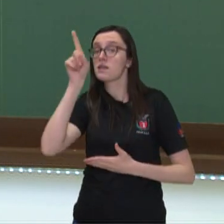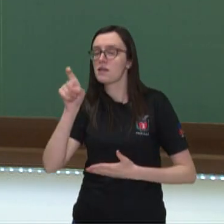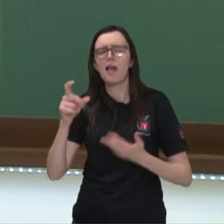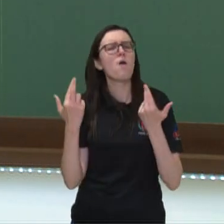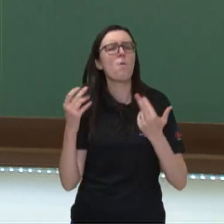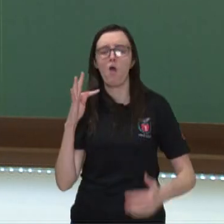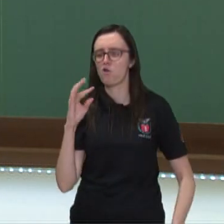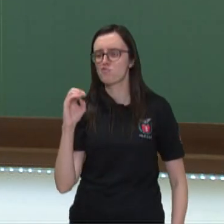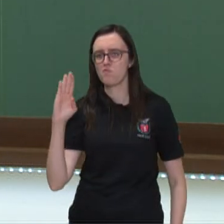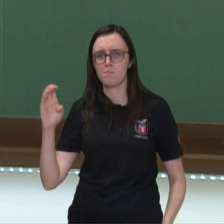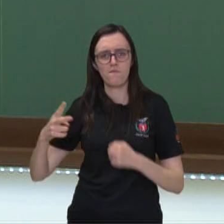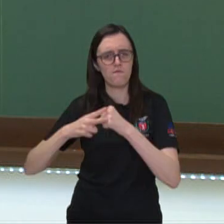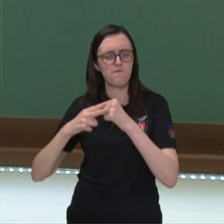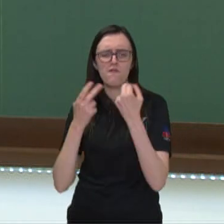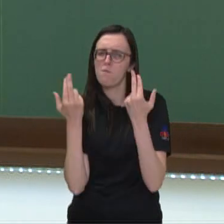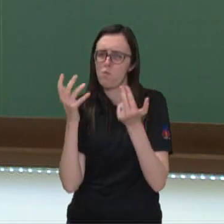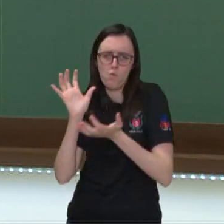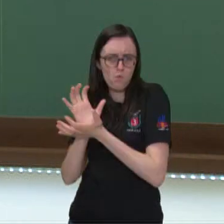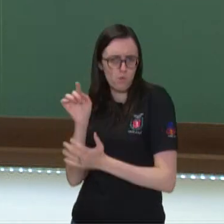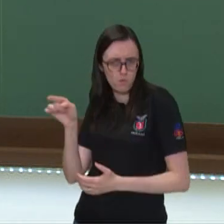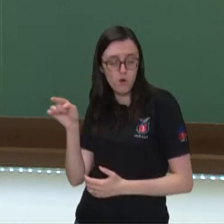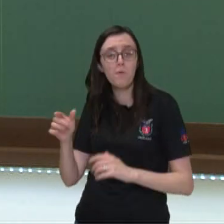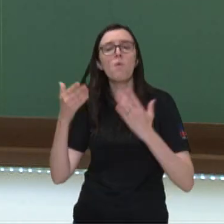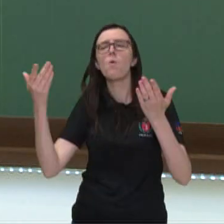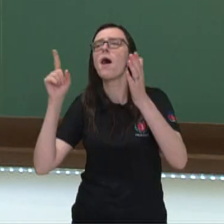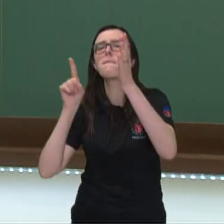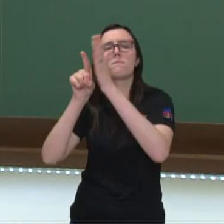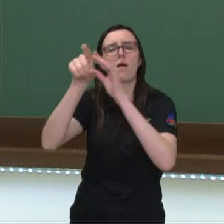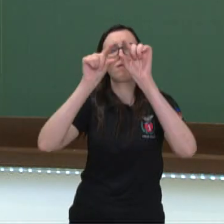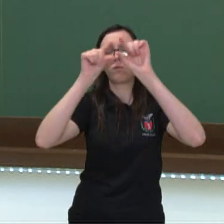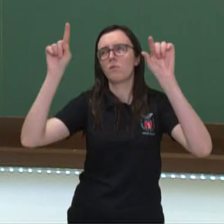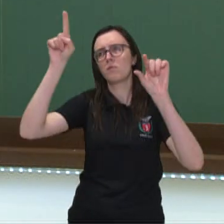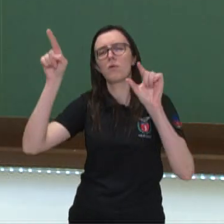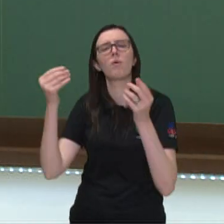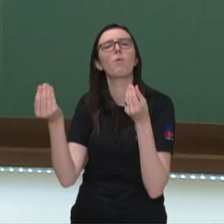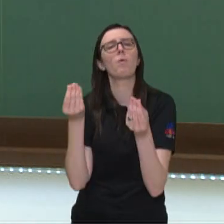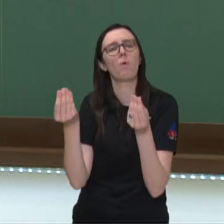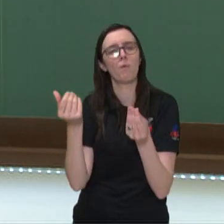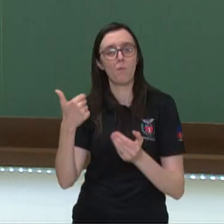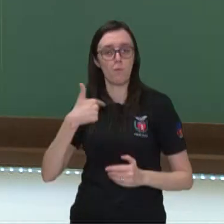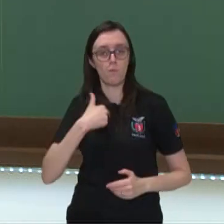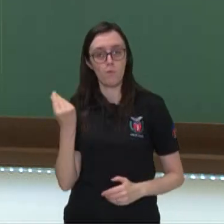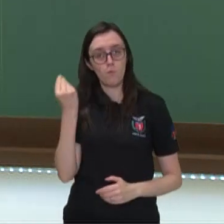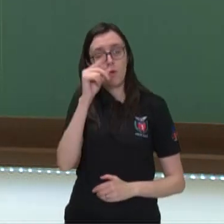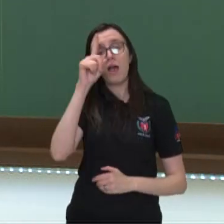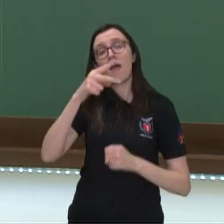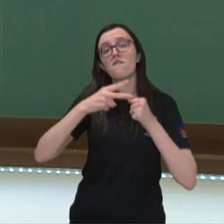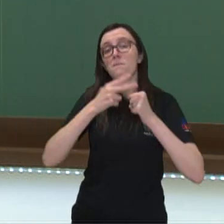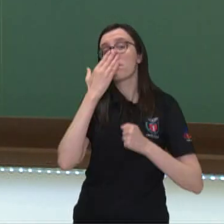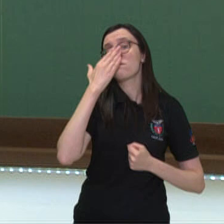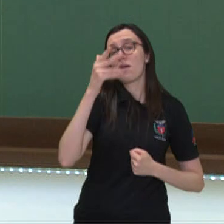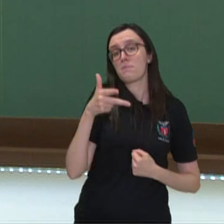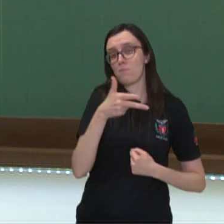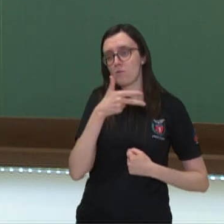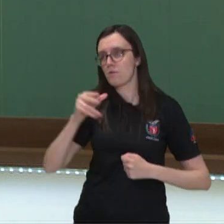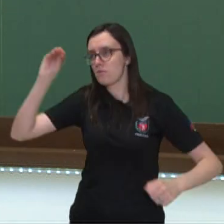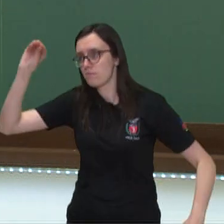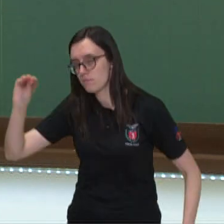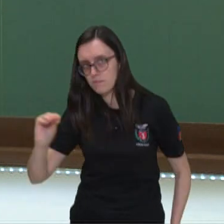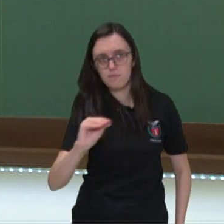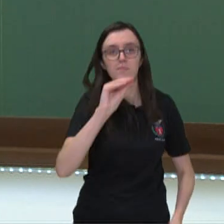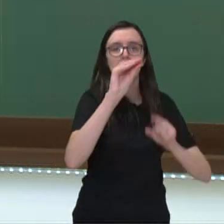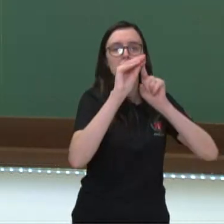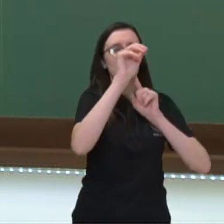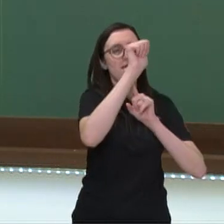to be. Olha lá, ó. Para fazer a forma interrogativa, eu vou colocar o verbo na frente do pronome. Am I?